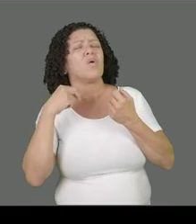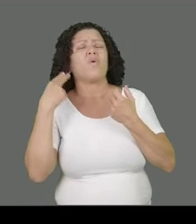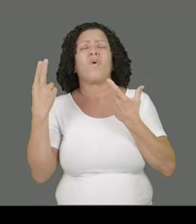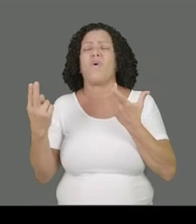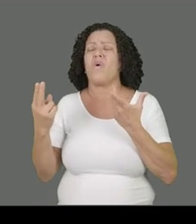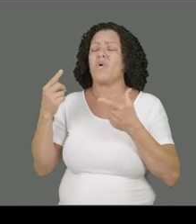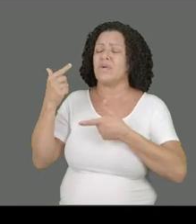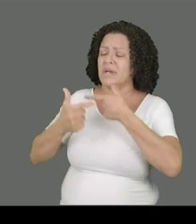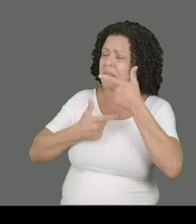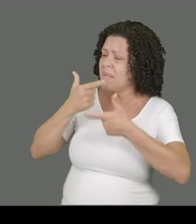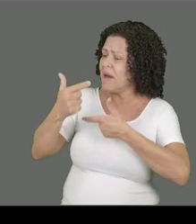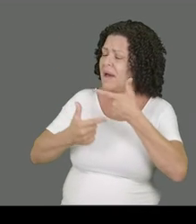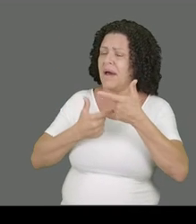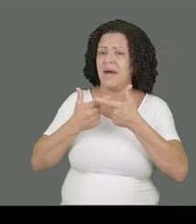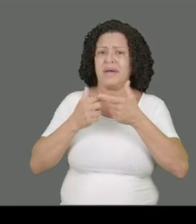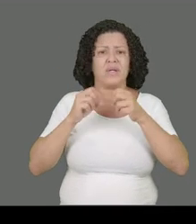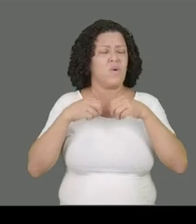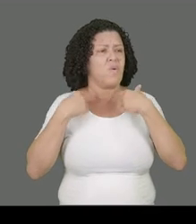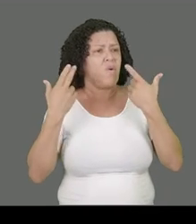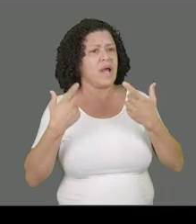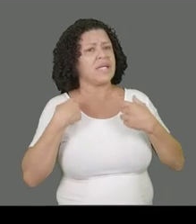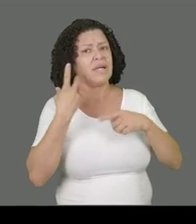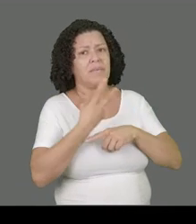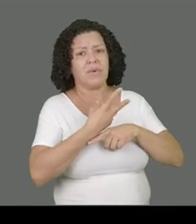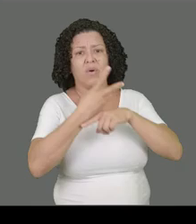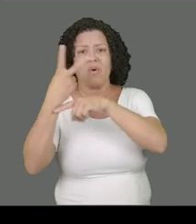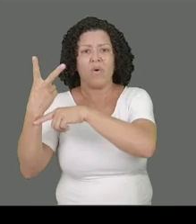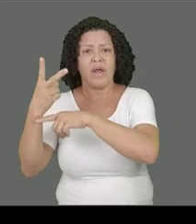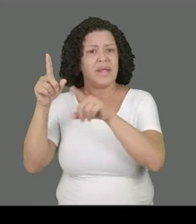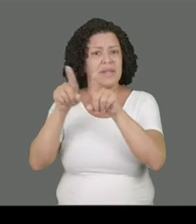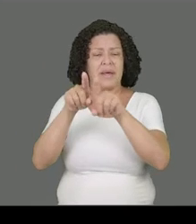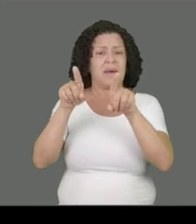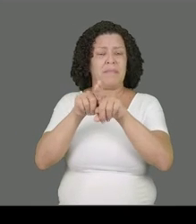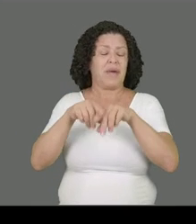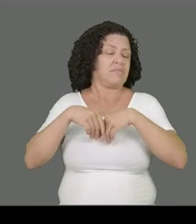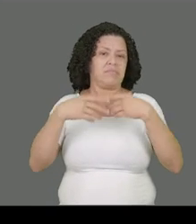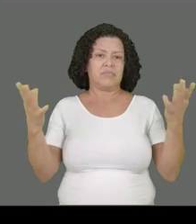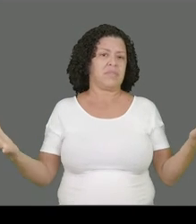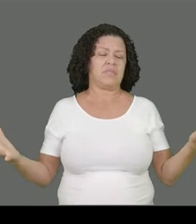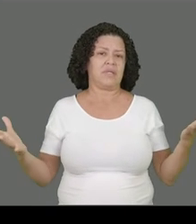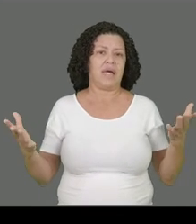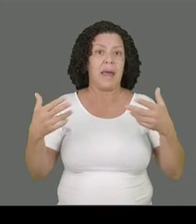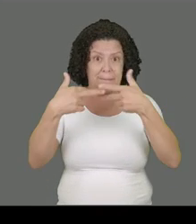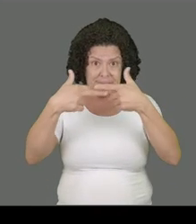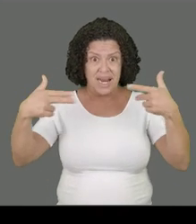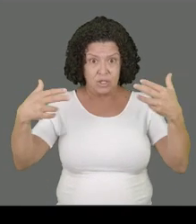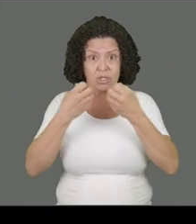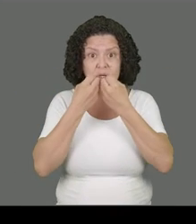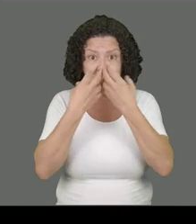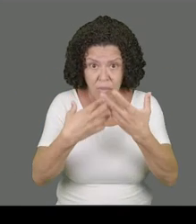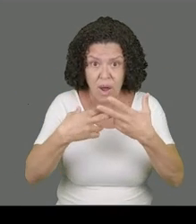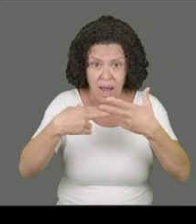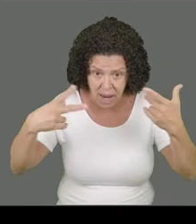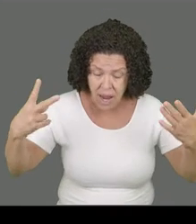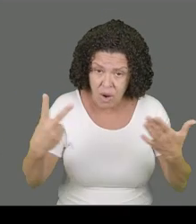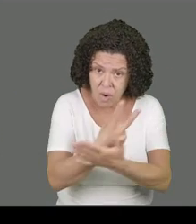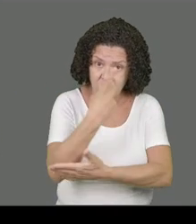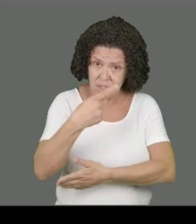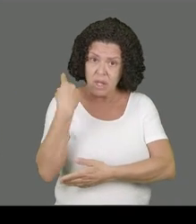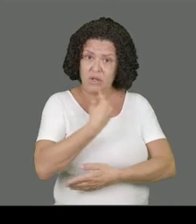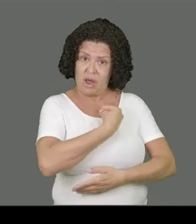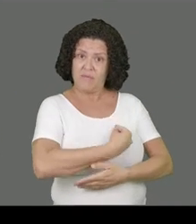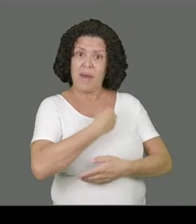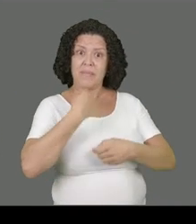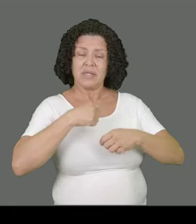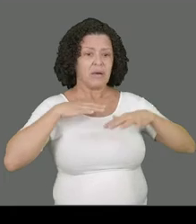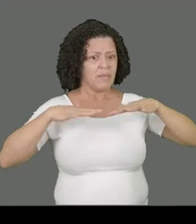para a questão do trabalho que a gente está procurando, enfim, para que as coisas aconteçam